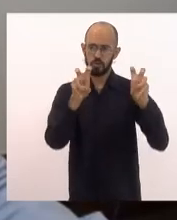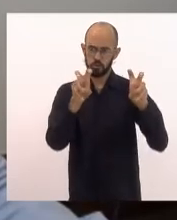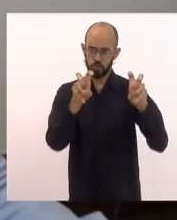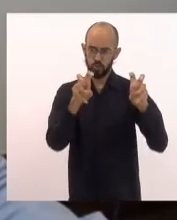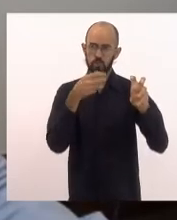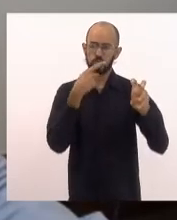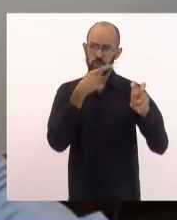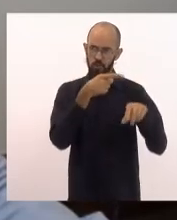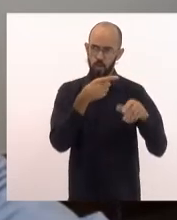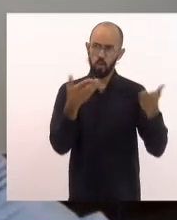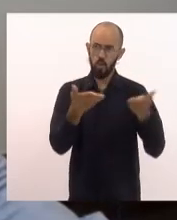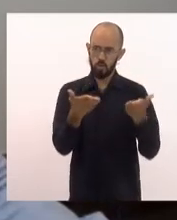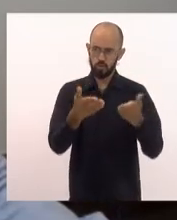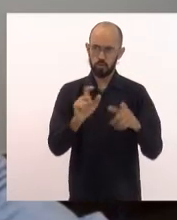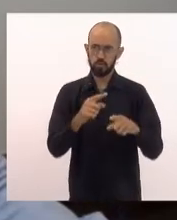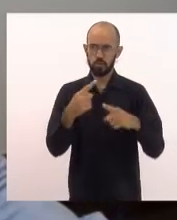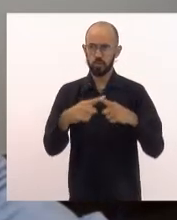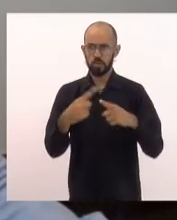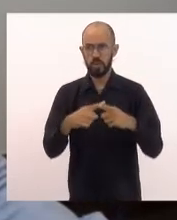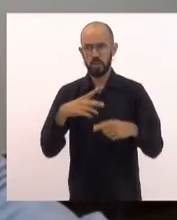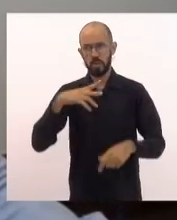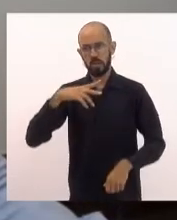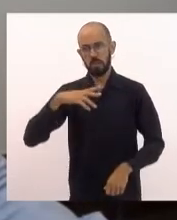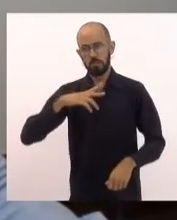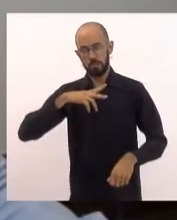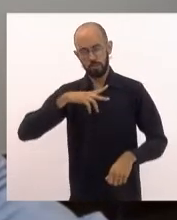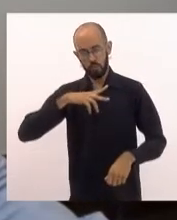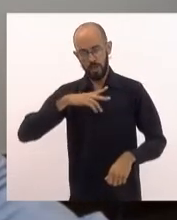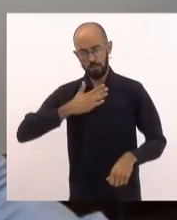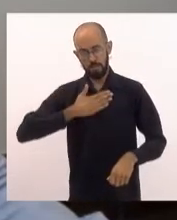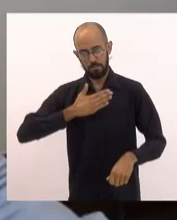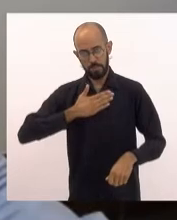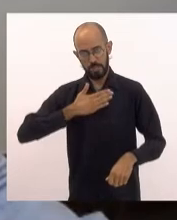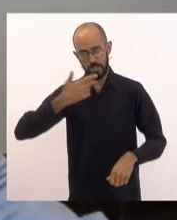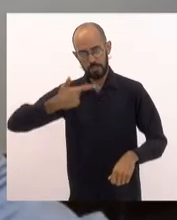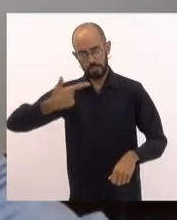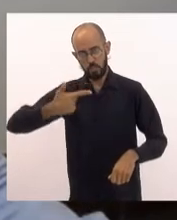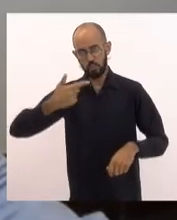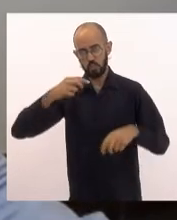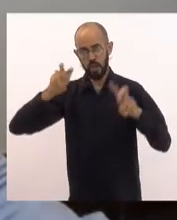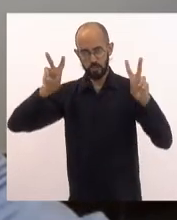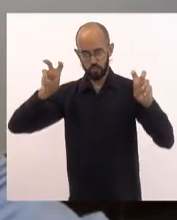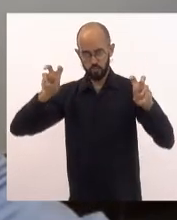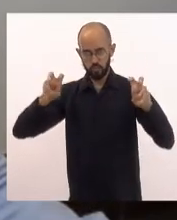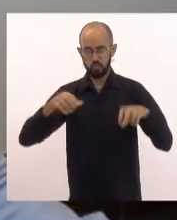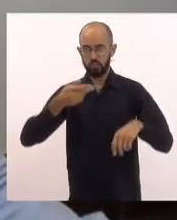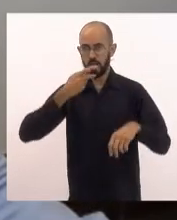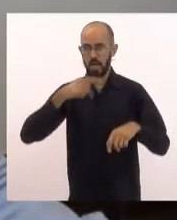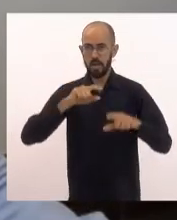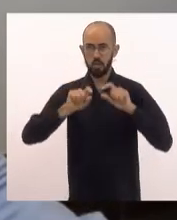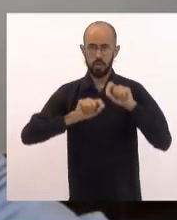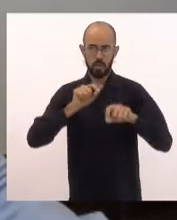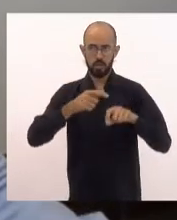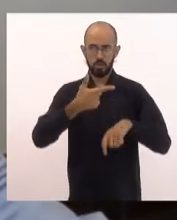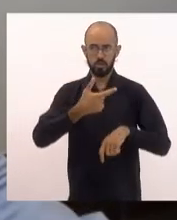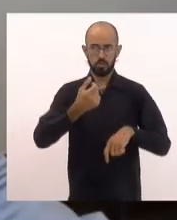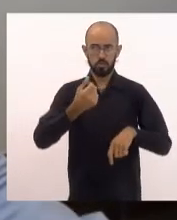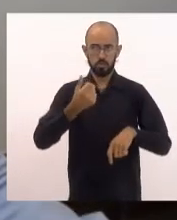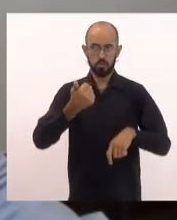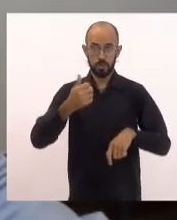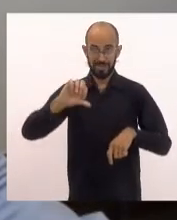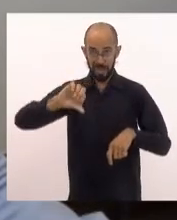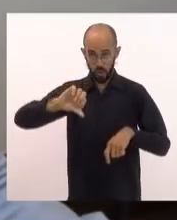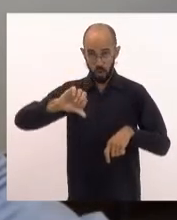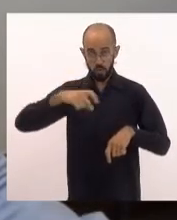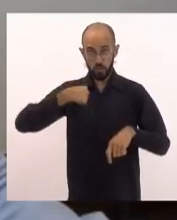para o debate de hoje, e particularmente sobre a segunda, mencionar que desde 2019 nós